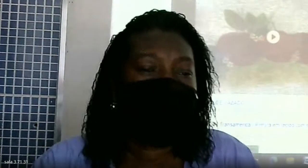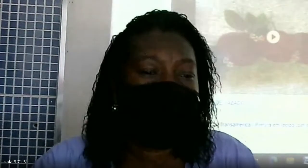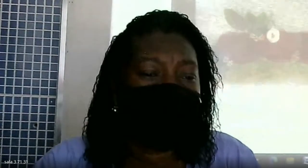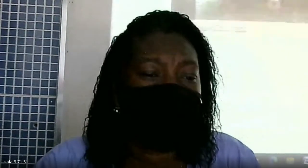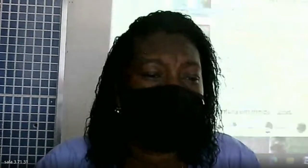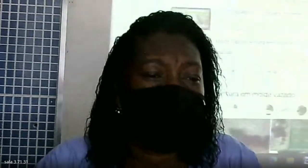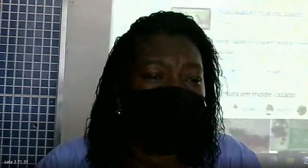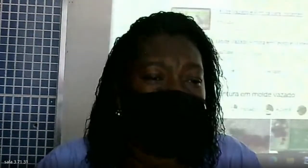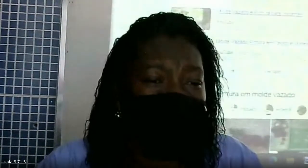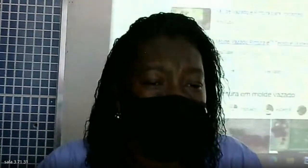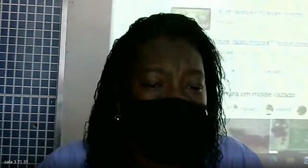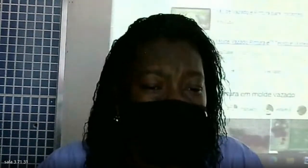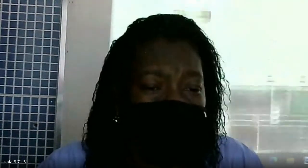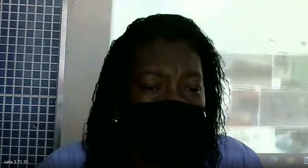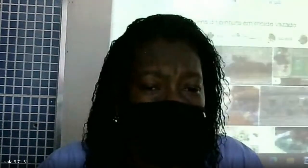É porque aqui tem muito...